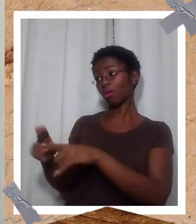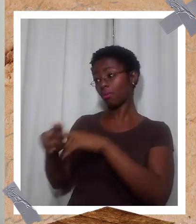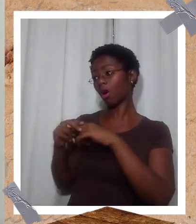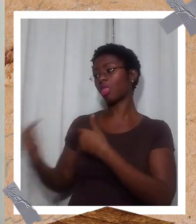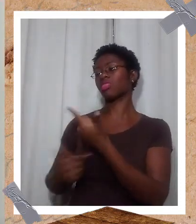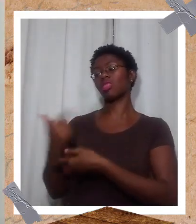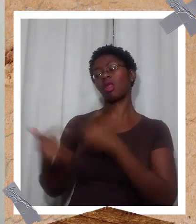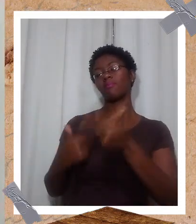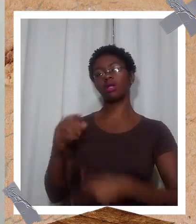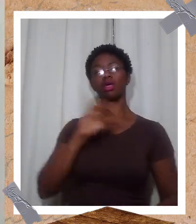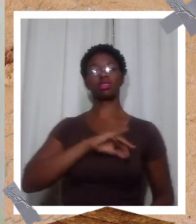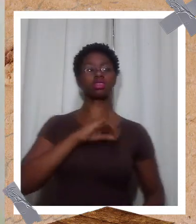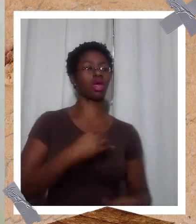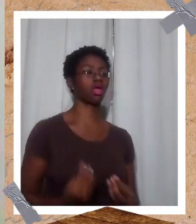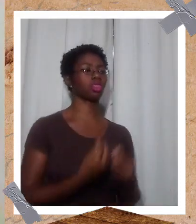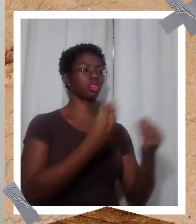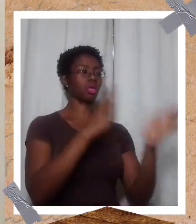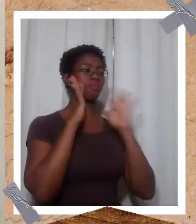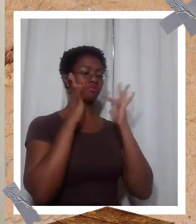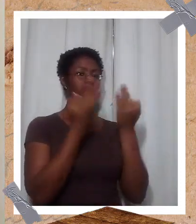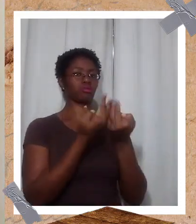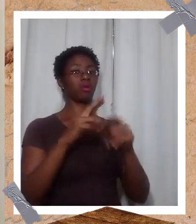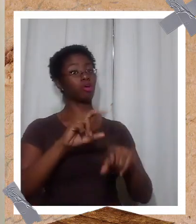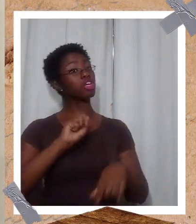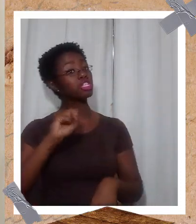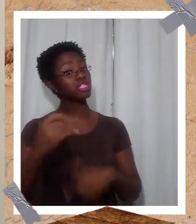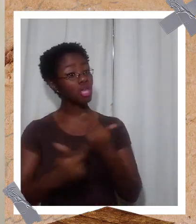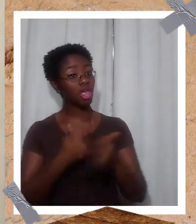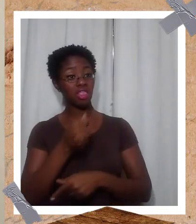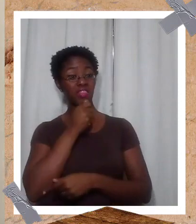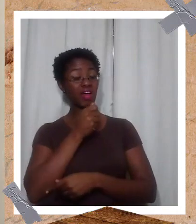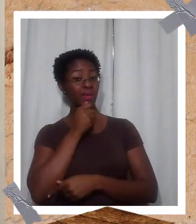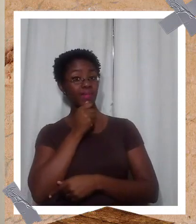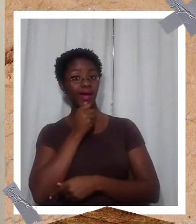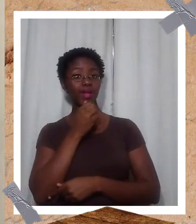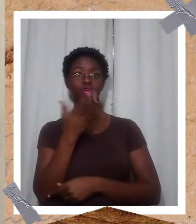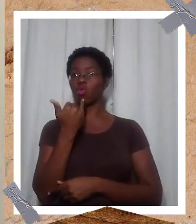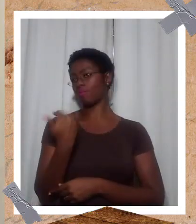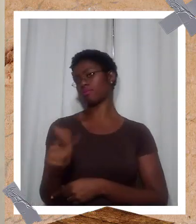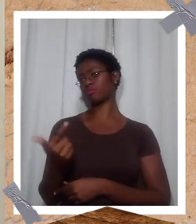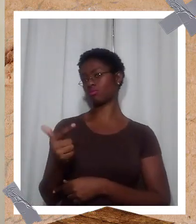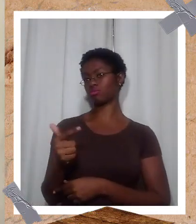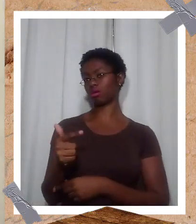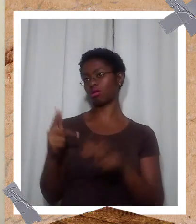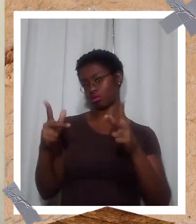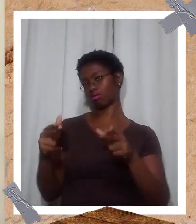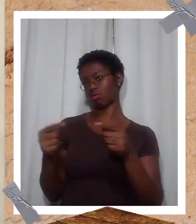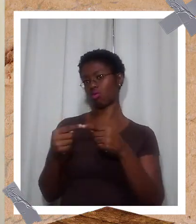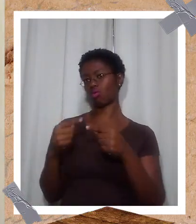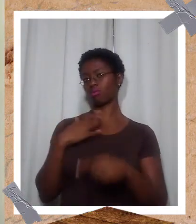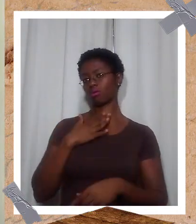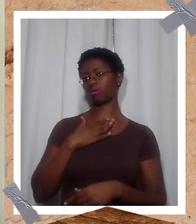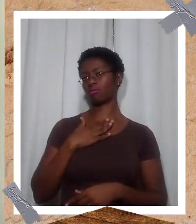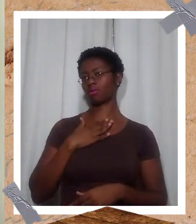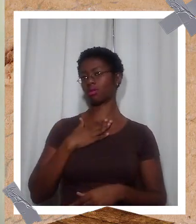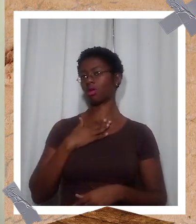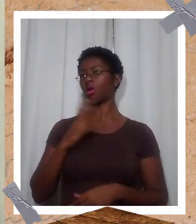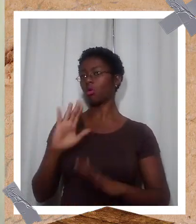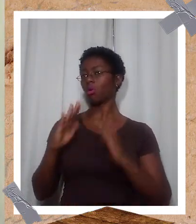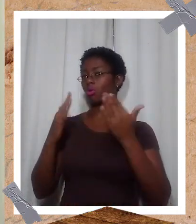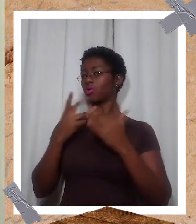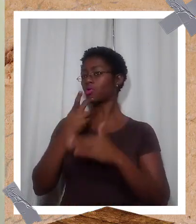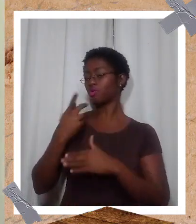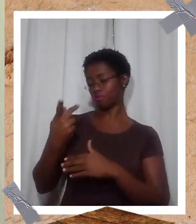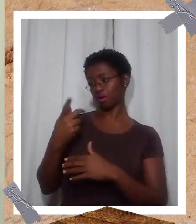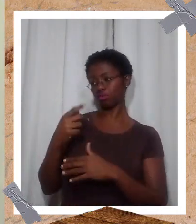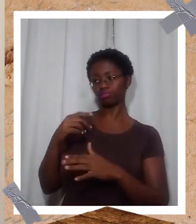despesa de casa, ou seja, porque se ele não trabalhar, não vai ter o que comer. Isso foi minha realidade. Quando eu conheço o lixão